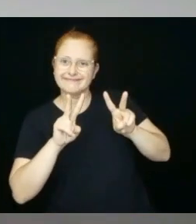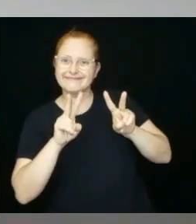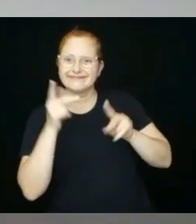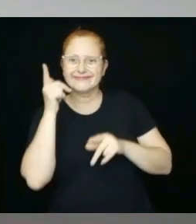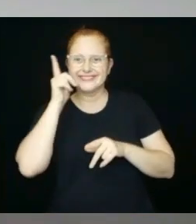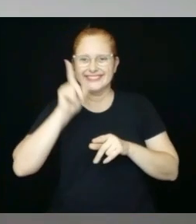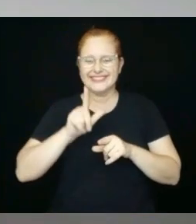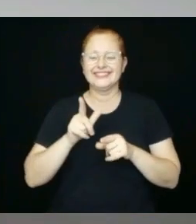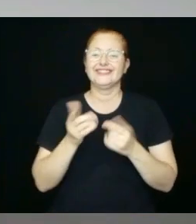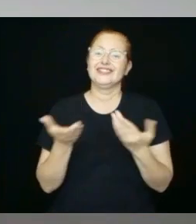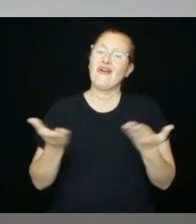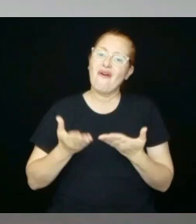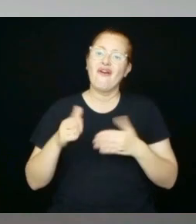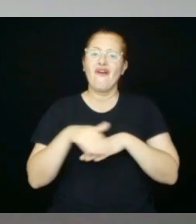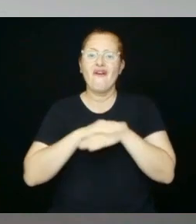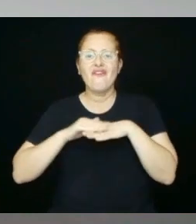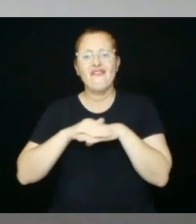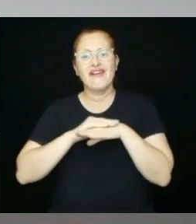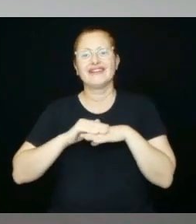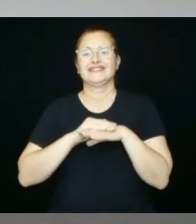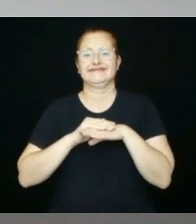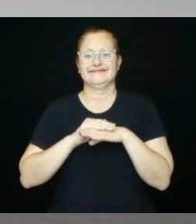vai conversar hoje.